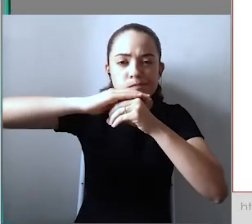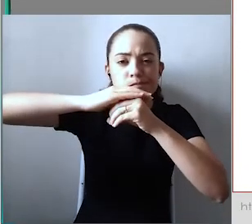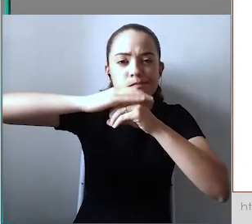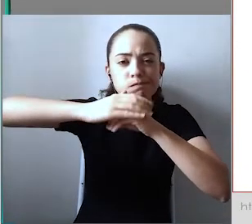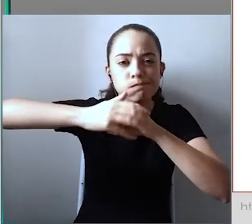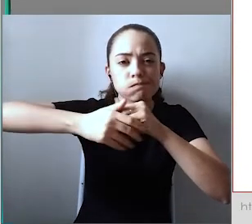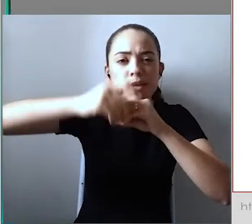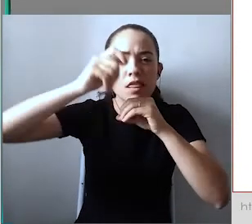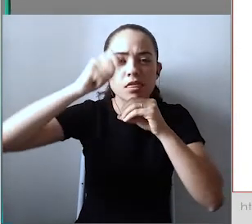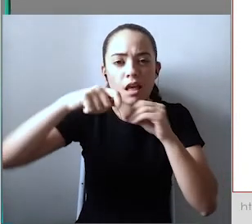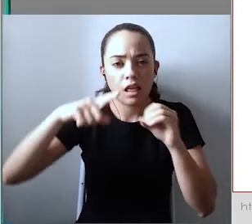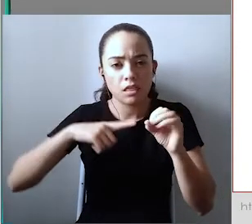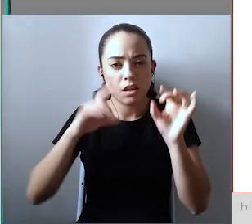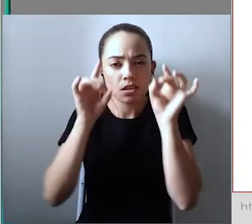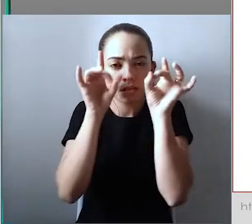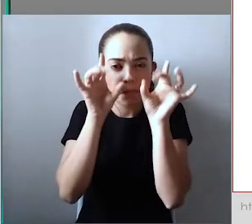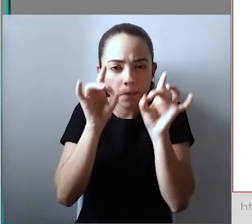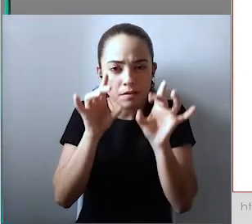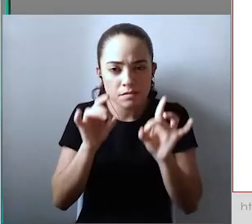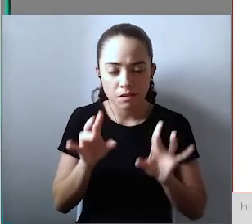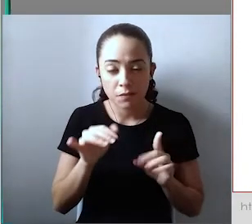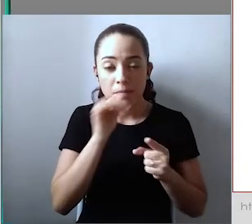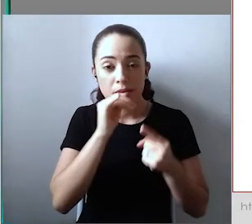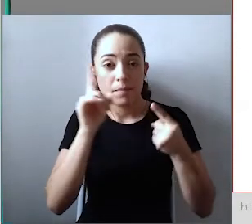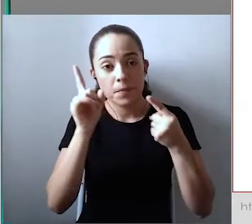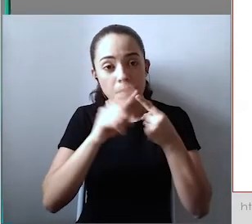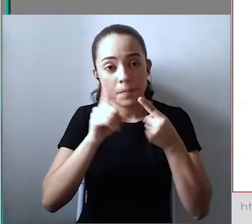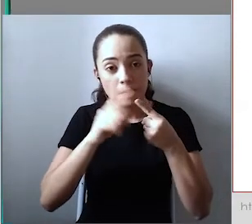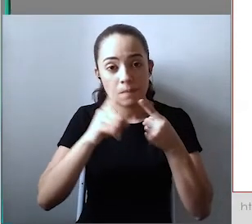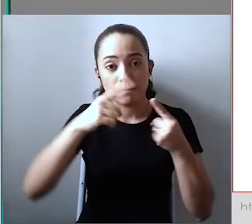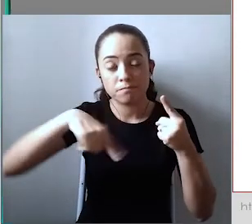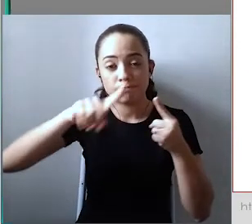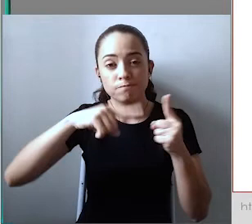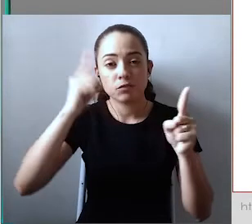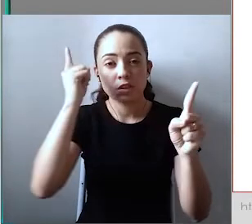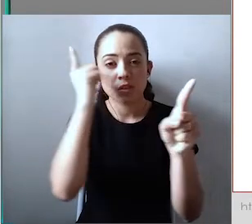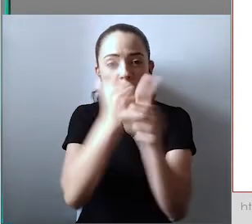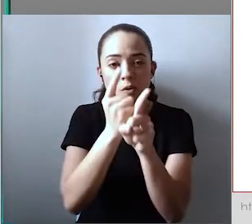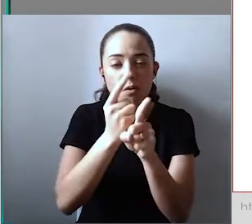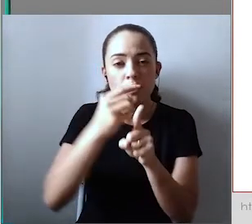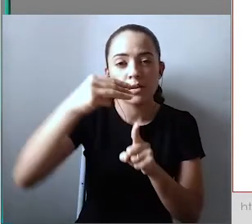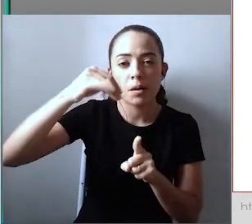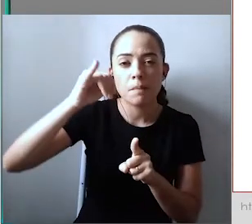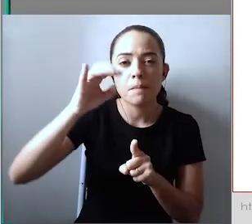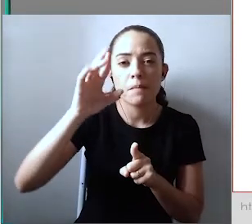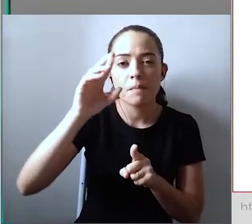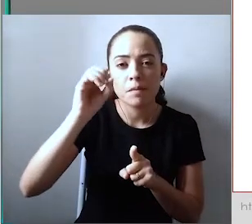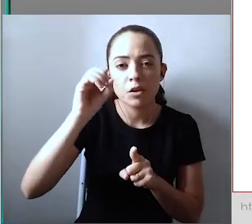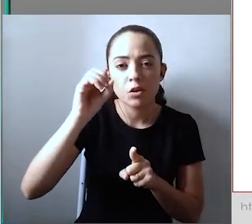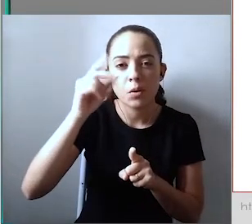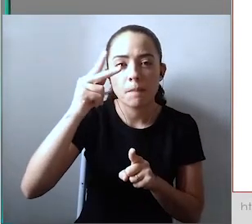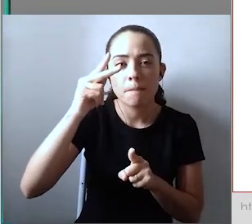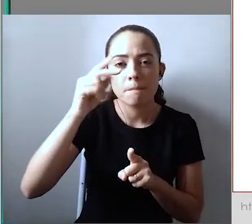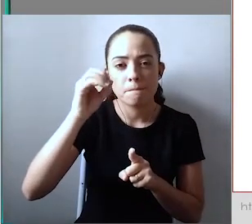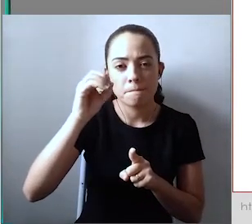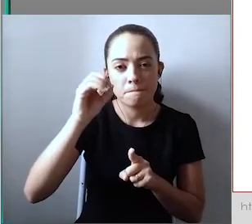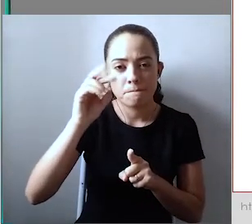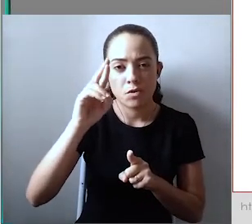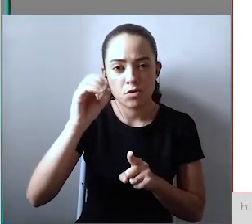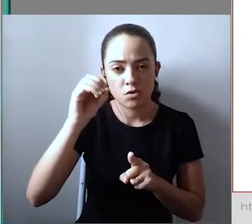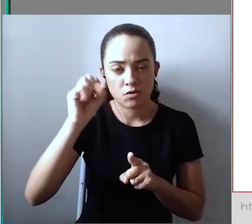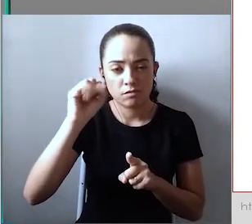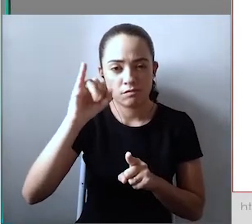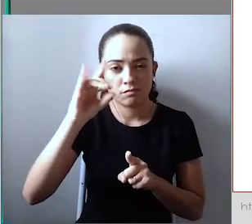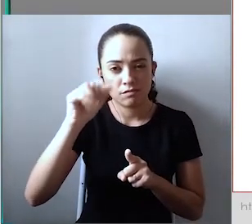de especializar-se, e assim, no domínio celular apical, pode-se encontrar as microvilosidades, os cílios e os